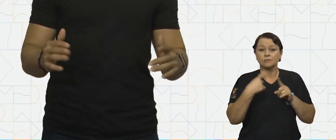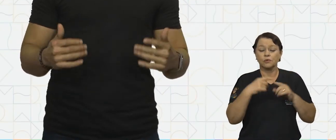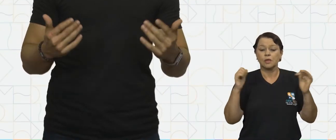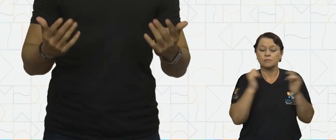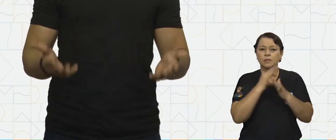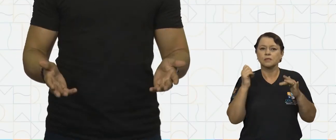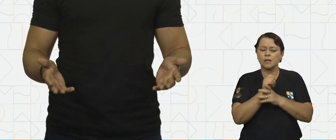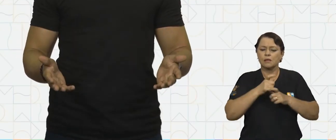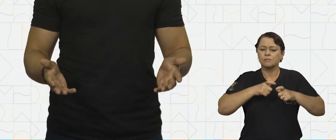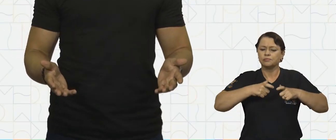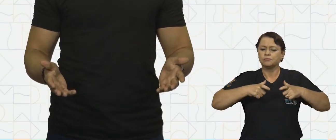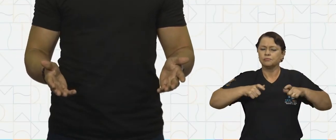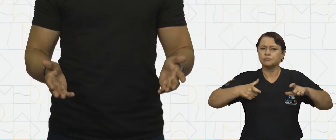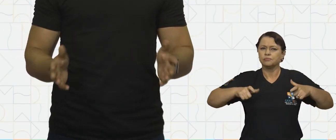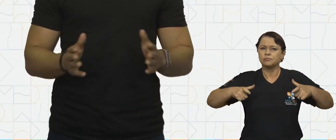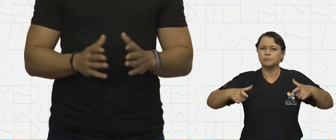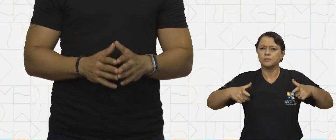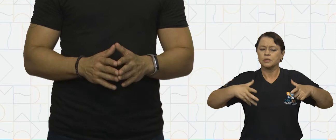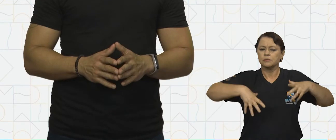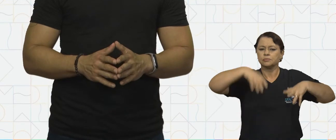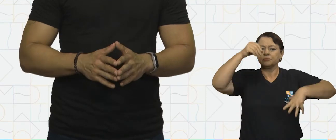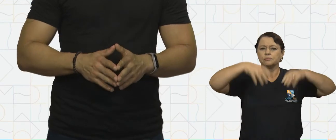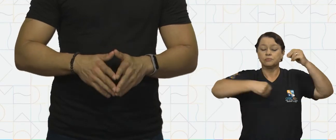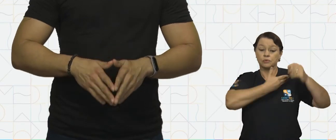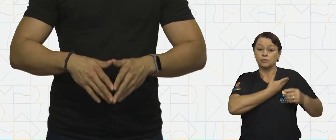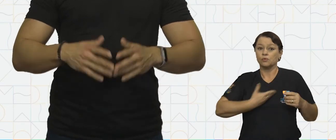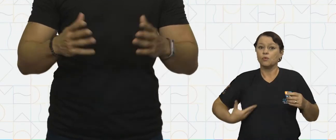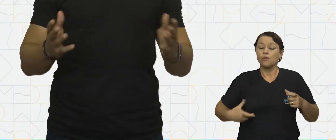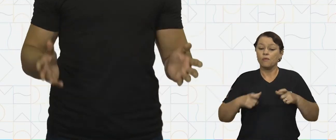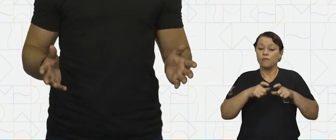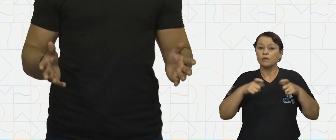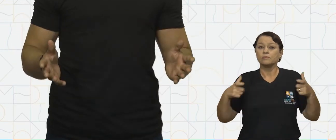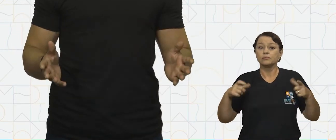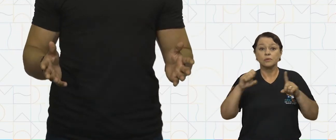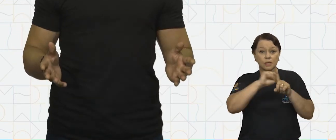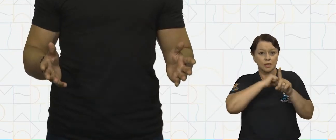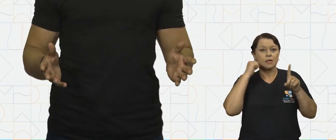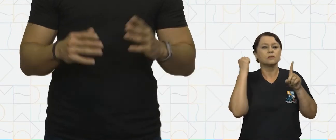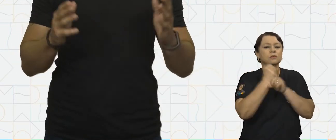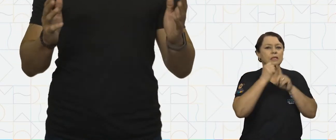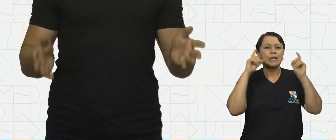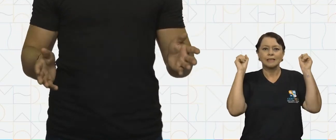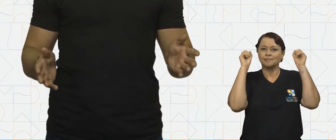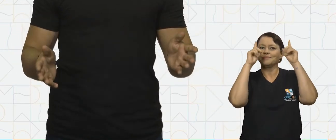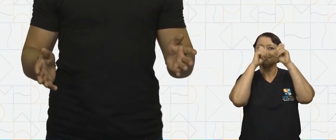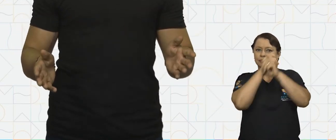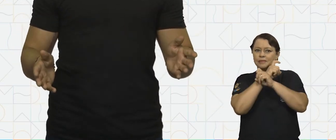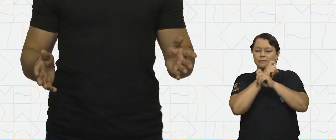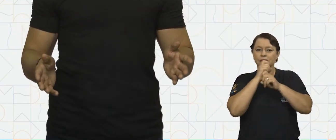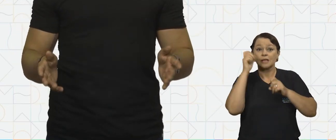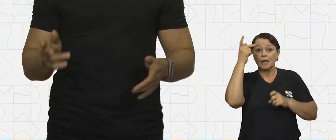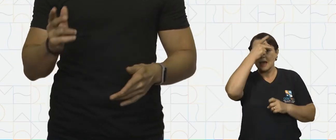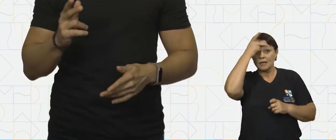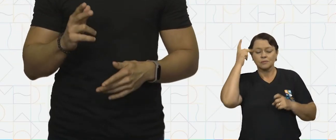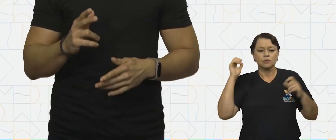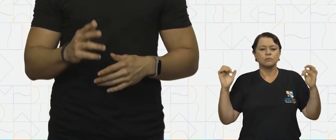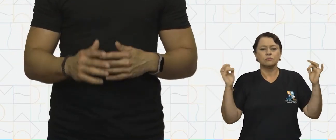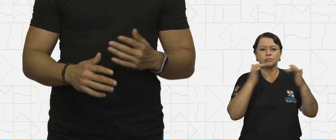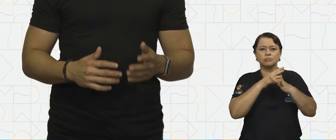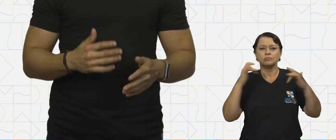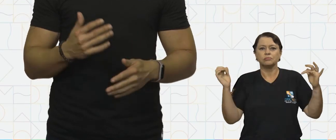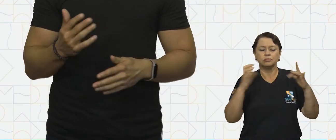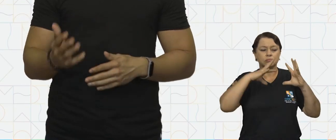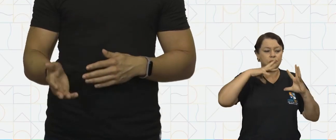os impérios foram surgindo. A sociedade foi se tornando cada vez mais complexa. A circulação de pessoas pelo mundo,